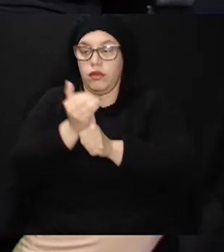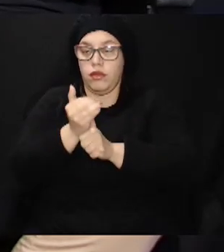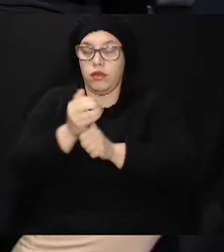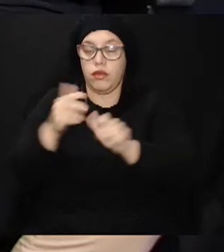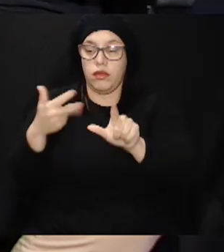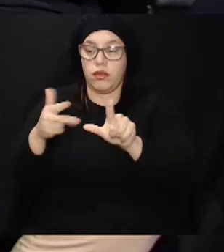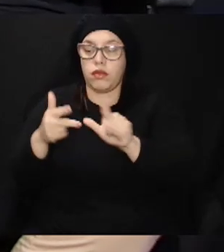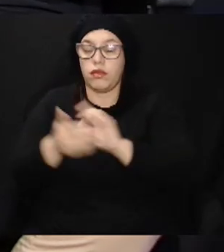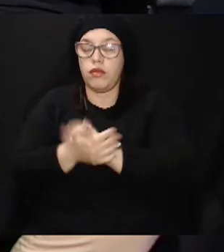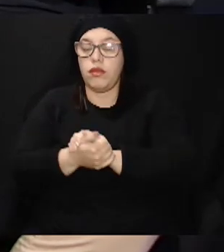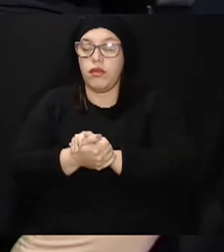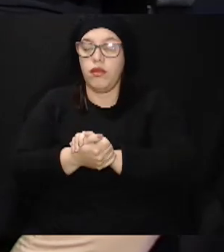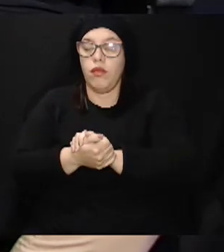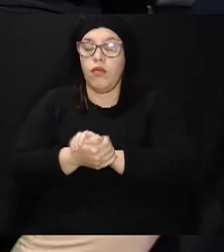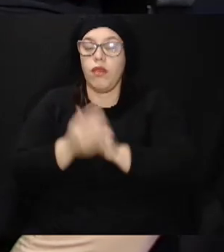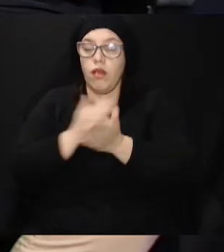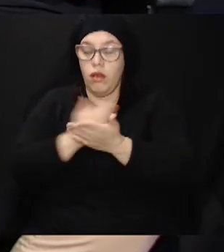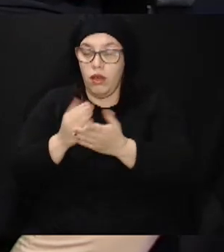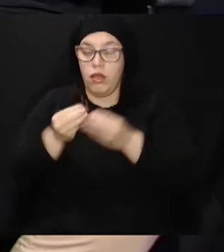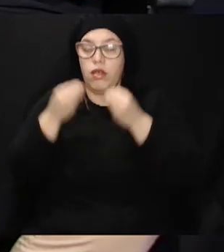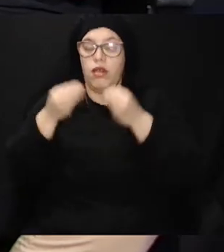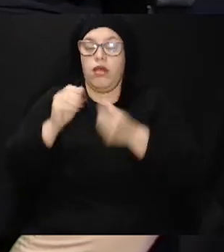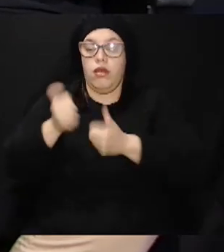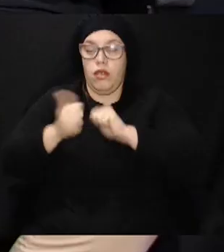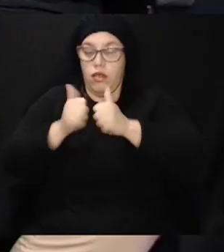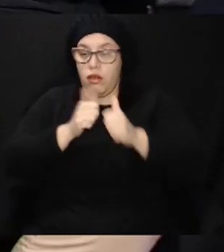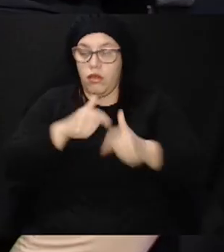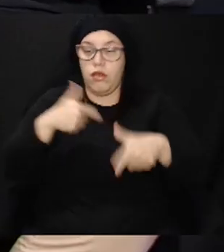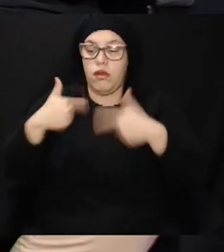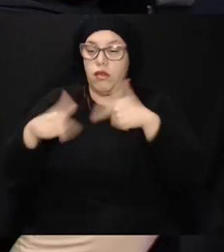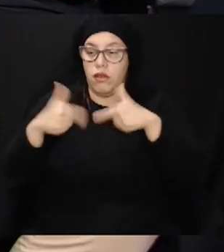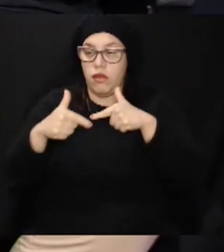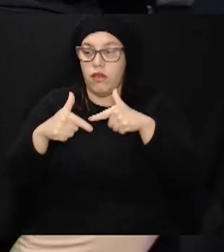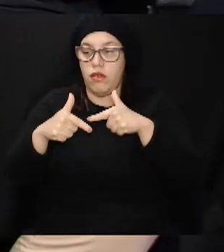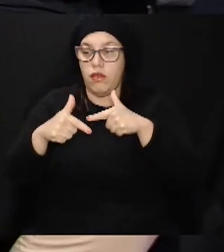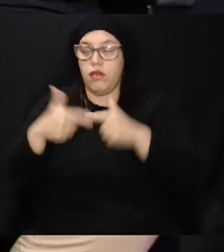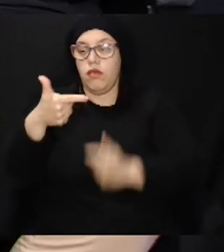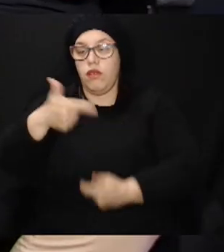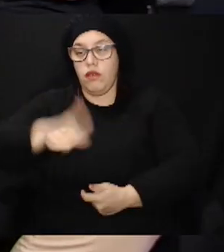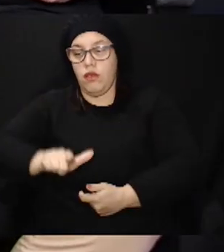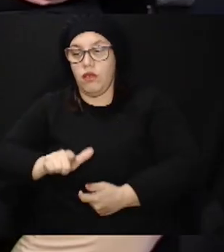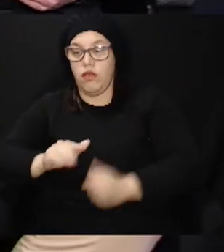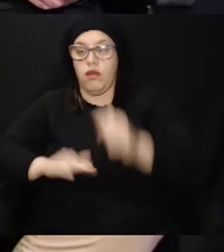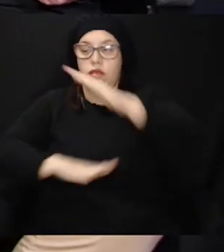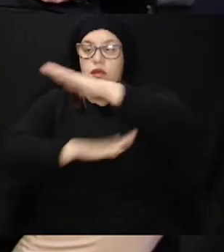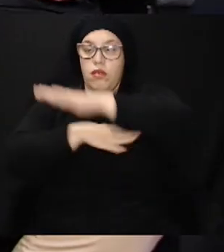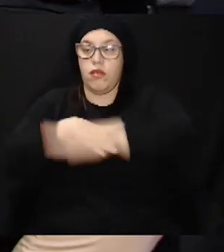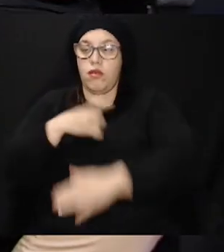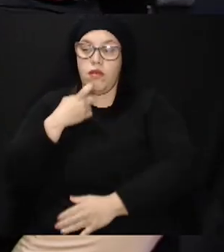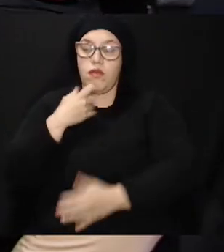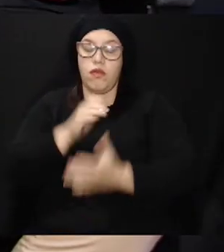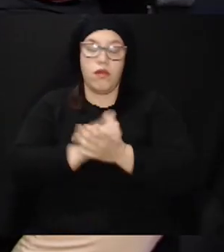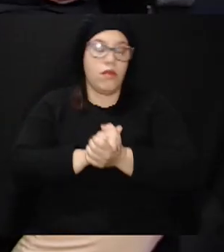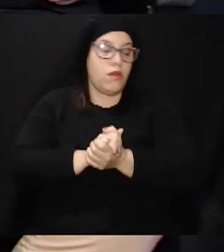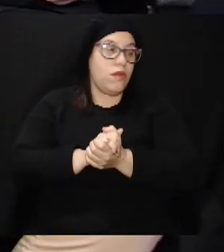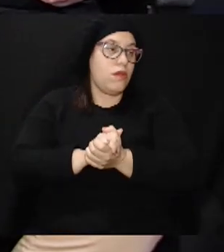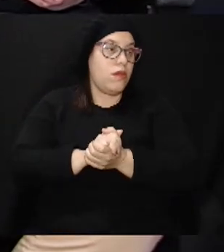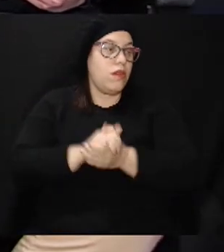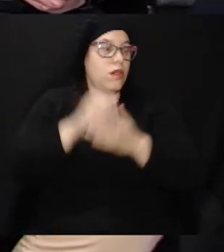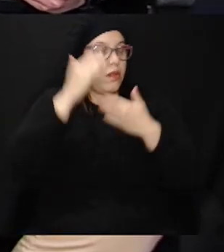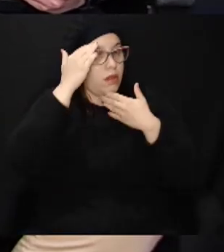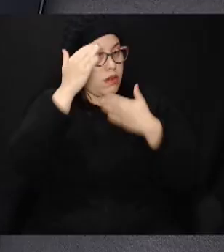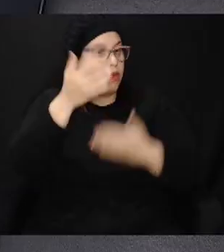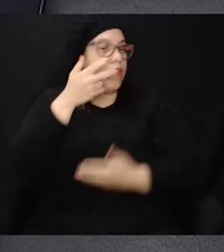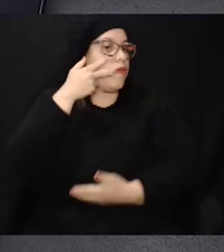Legislativo. Para a gente começar, como que o senhor avalia o seu trabalho, mais uma vez aqui na Câmara Municipal de Campinas? Rafael, obrigado